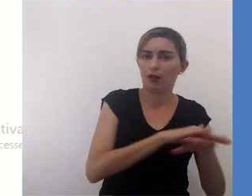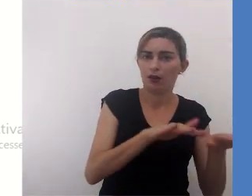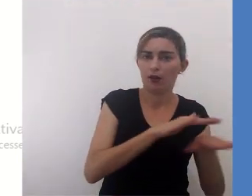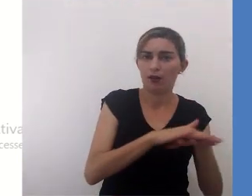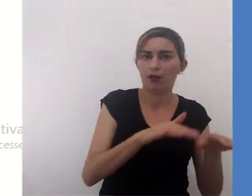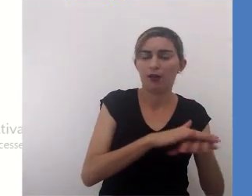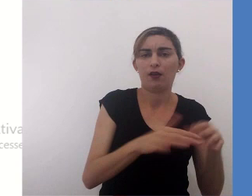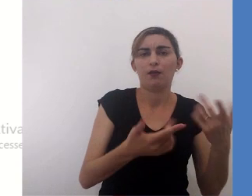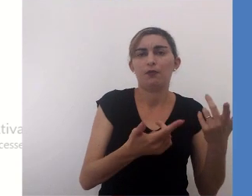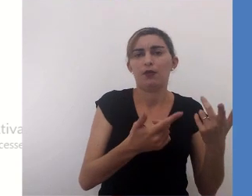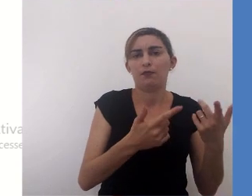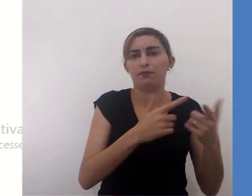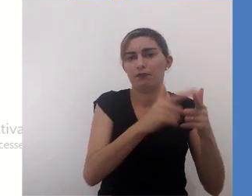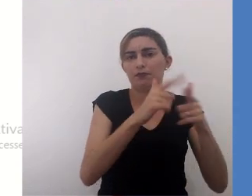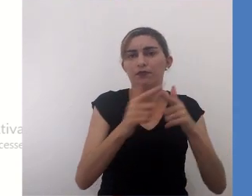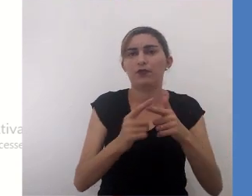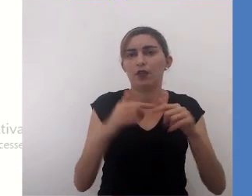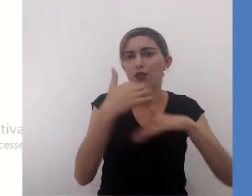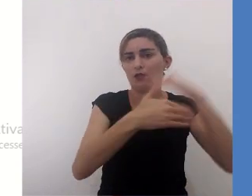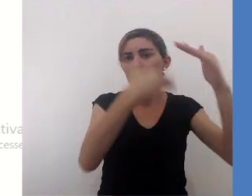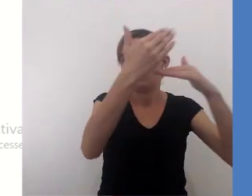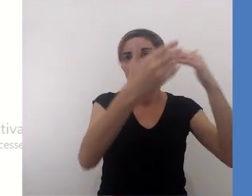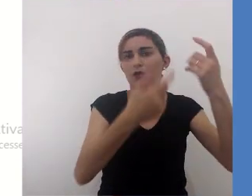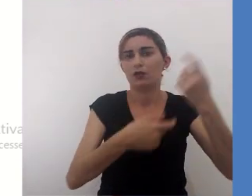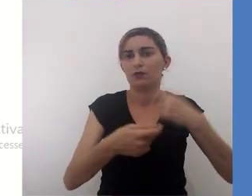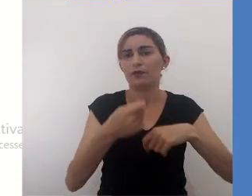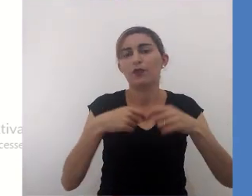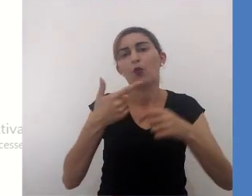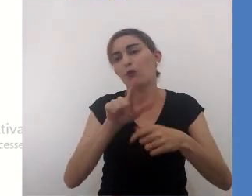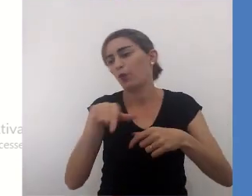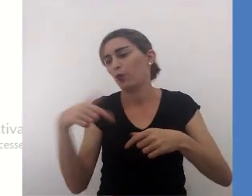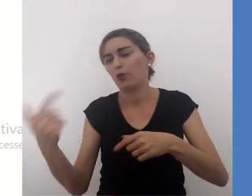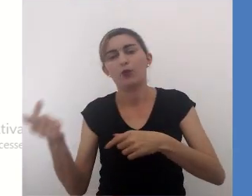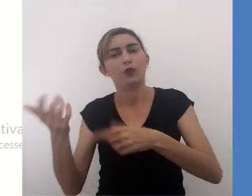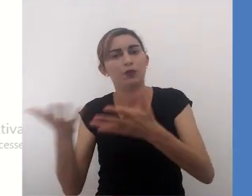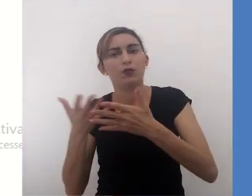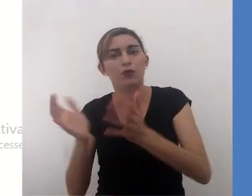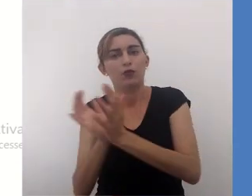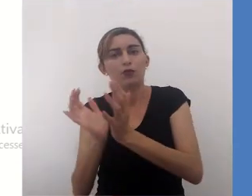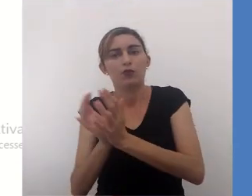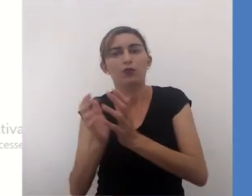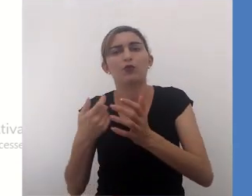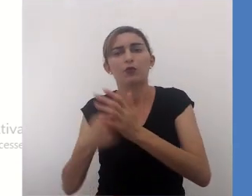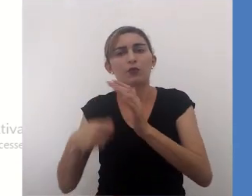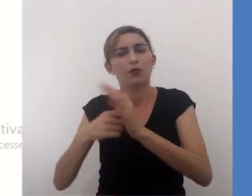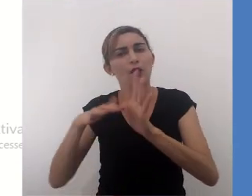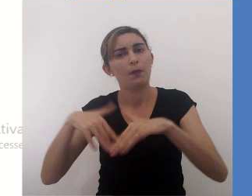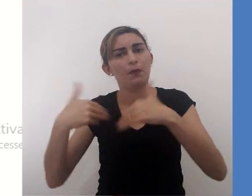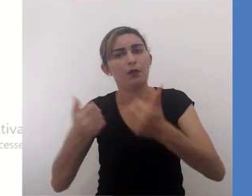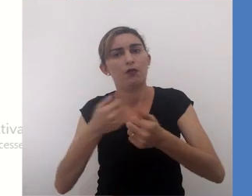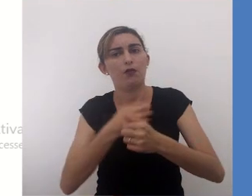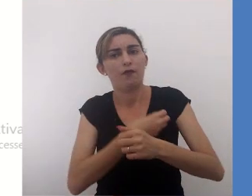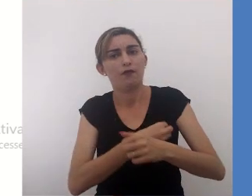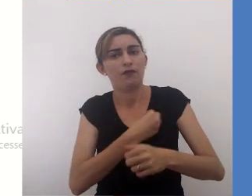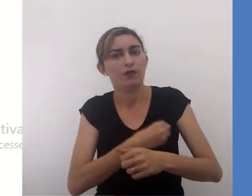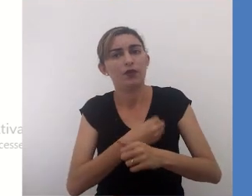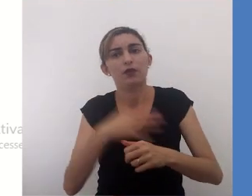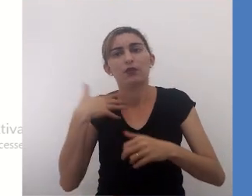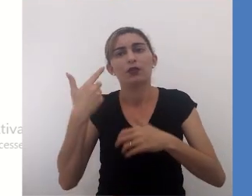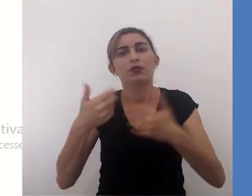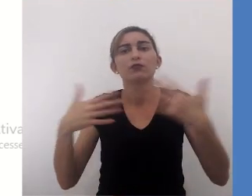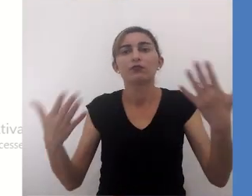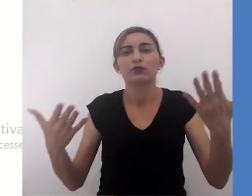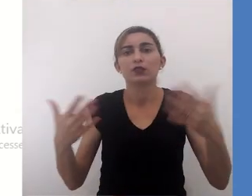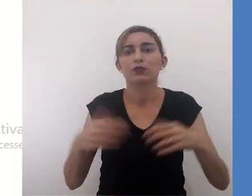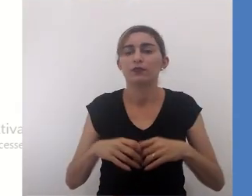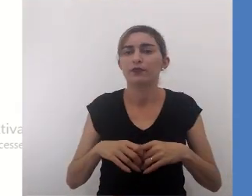os entraves ao desenvolvimento da produção. Do outro lado, o outro grupo lutava por melhores condições de vida. Então,